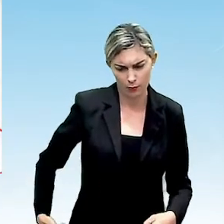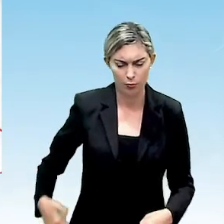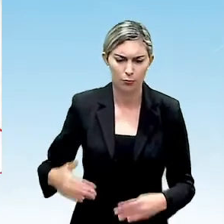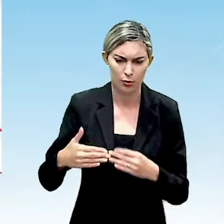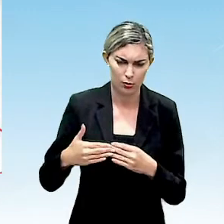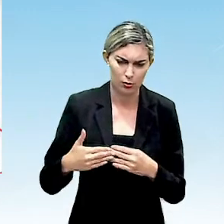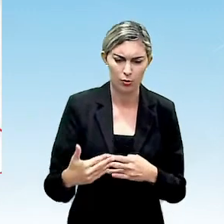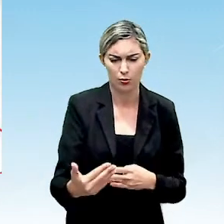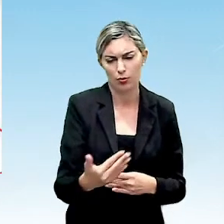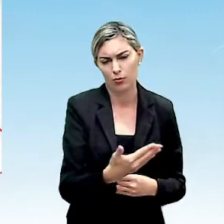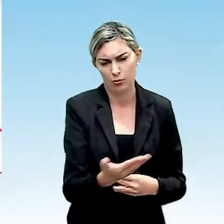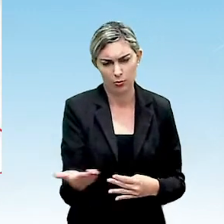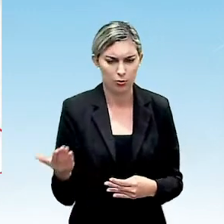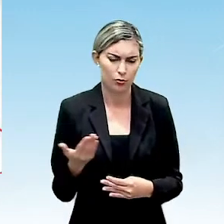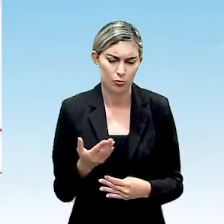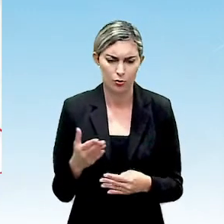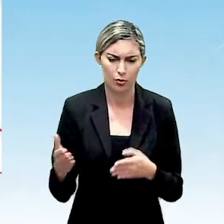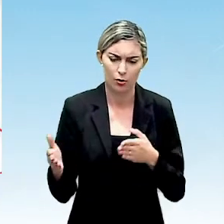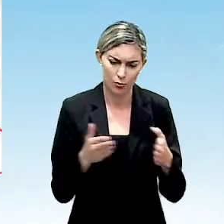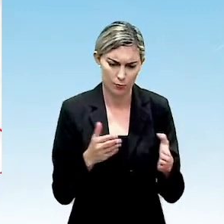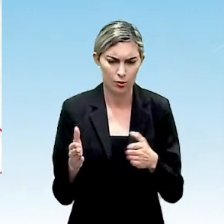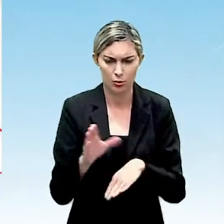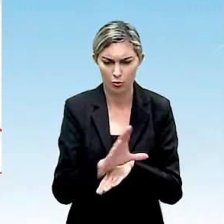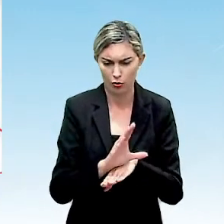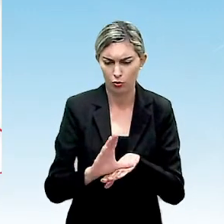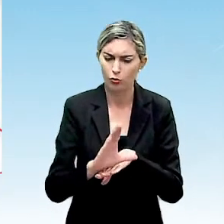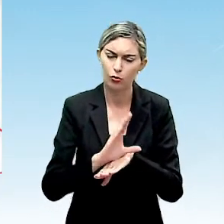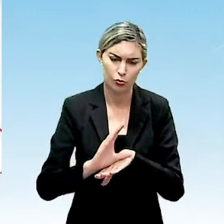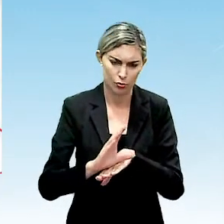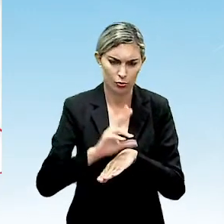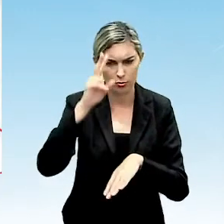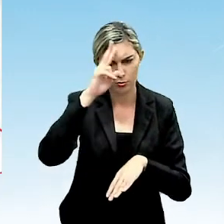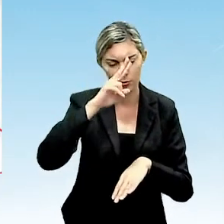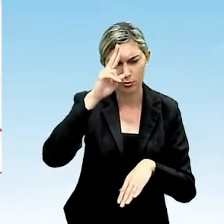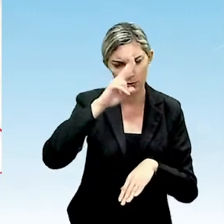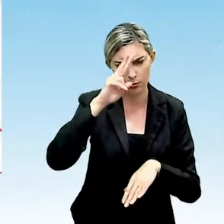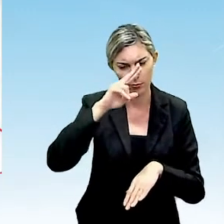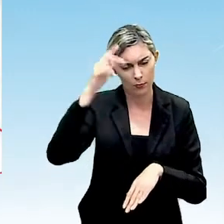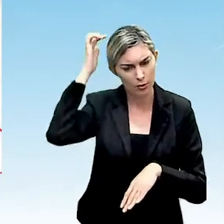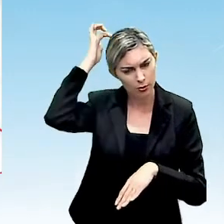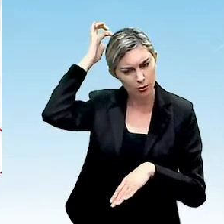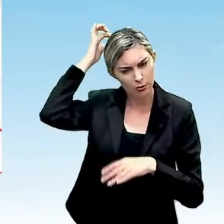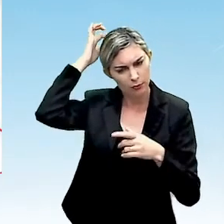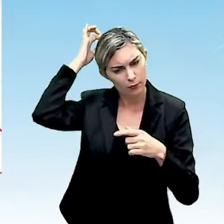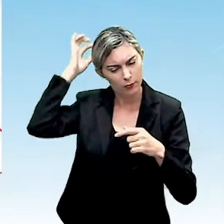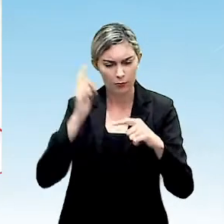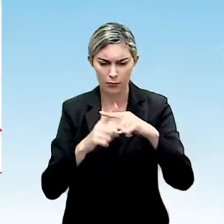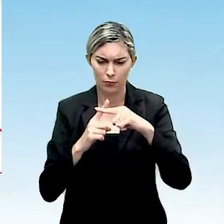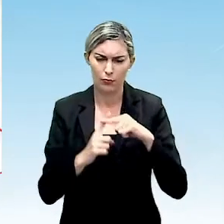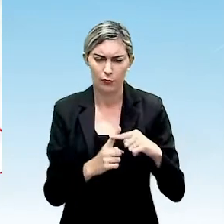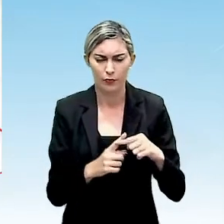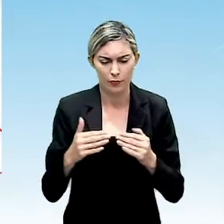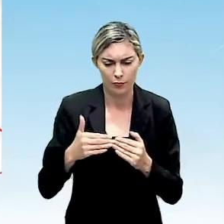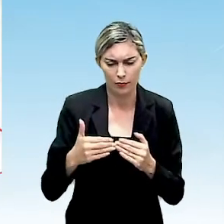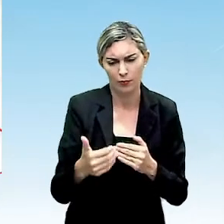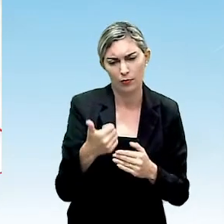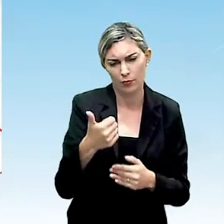início através de um período de uma Constituição, vai ser lembrada e vai ser positivada, né, a partir